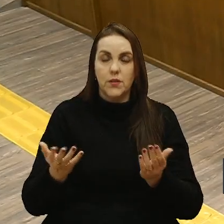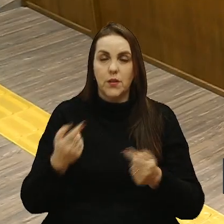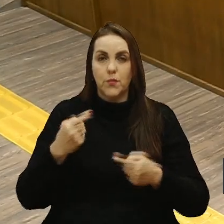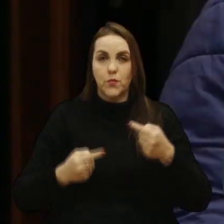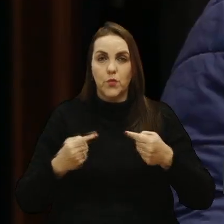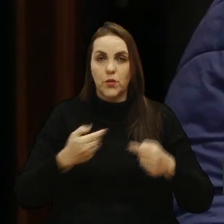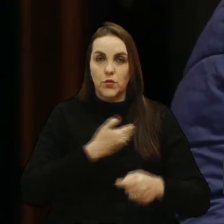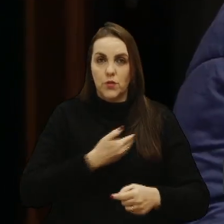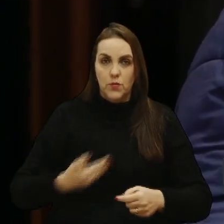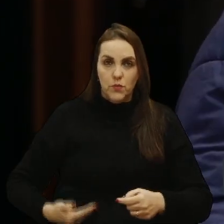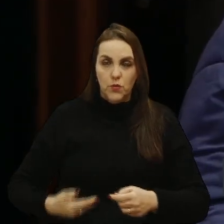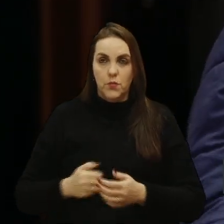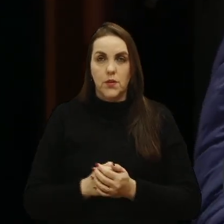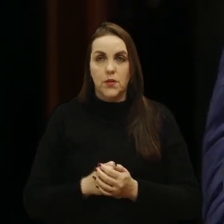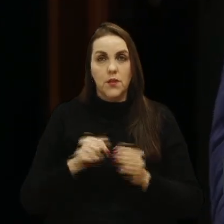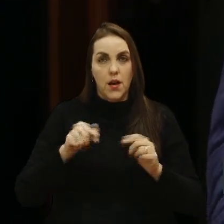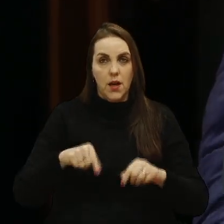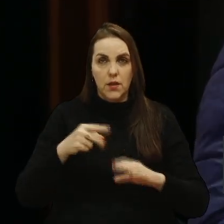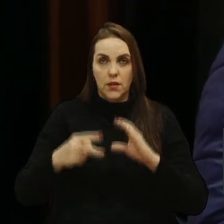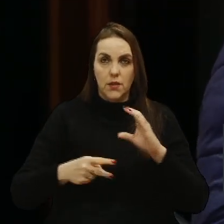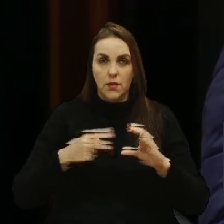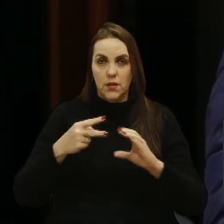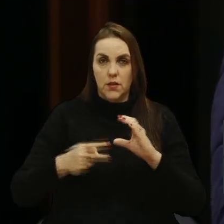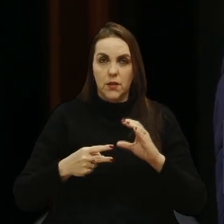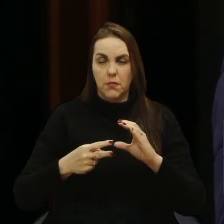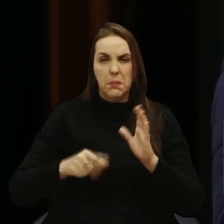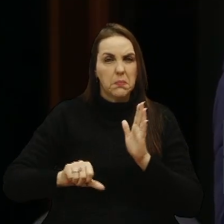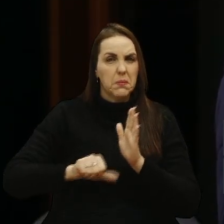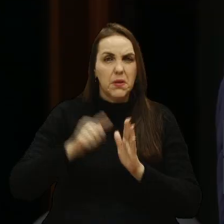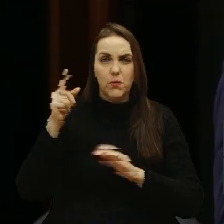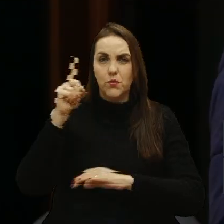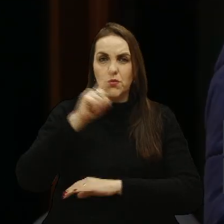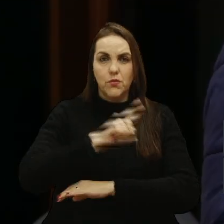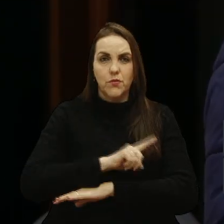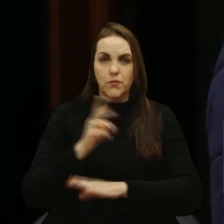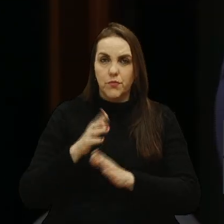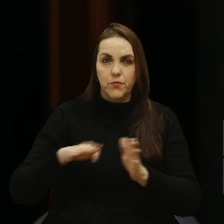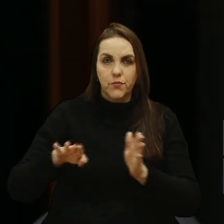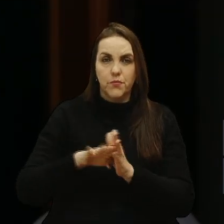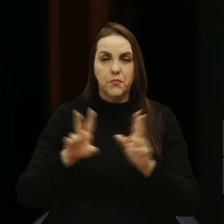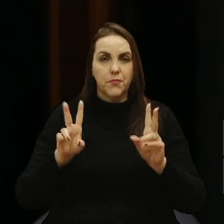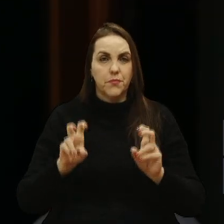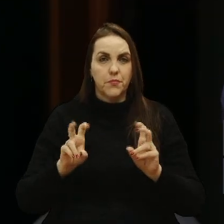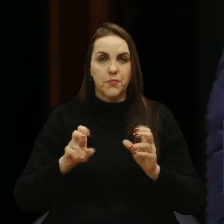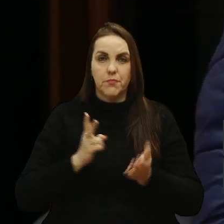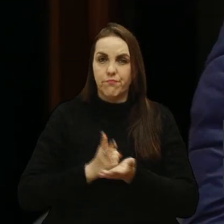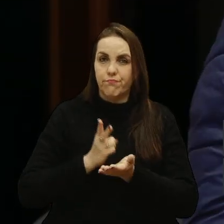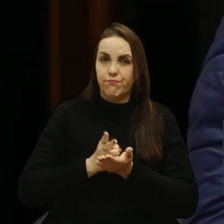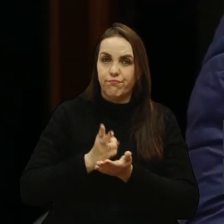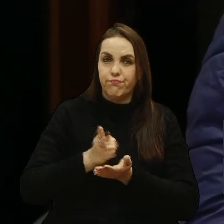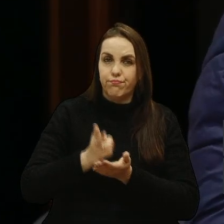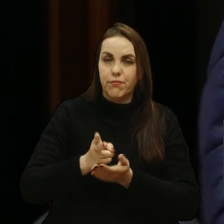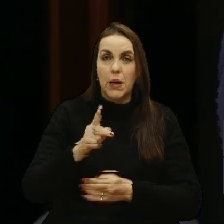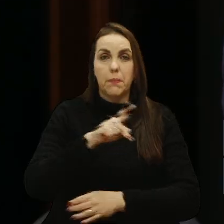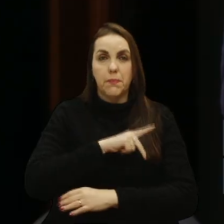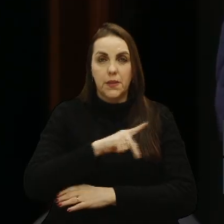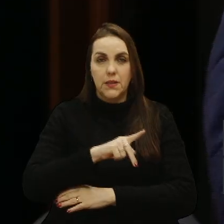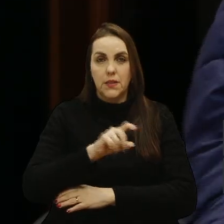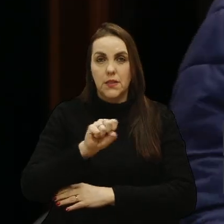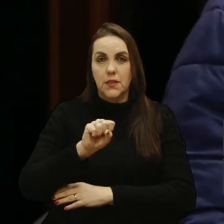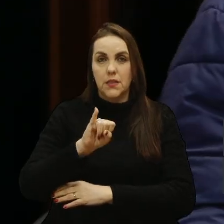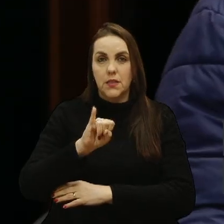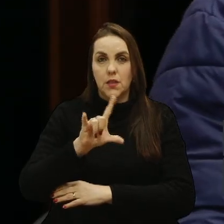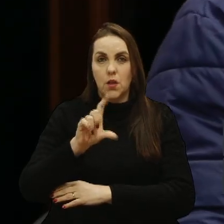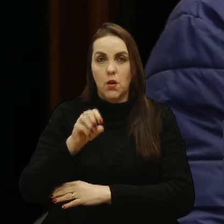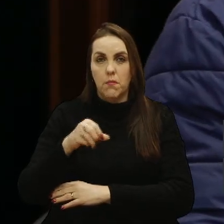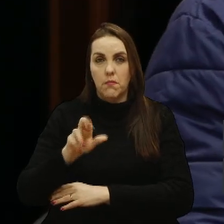públicas. Nessa casa, desde o primeiro dia que eu cheguei, um tema que é permanente, e tem o nosso presidente aqui, o Silomar, logo mais vai